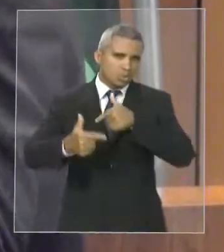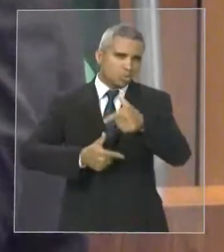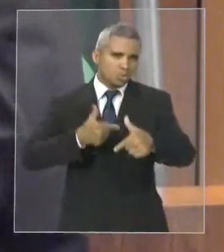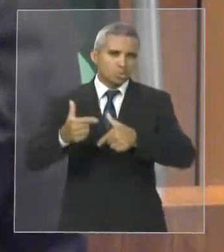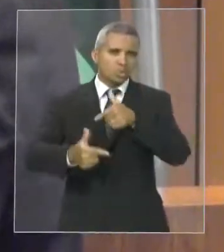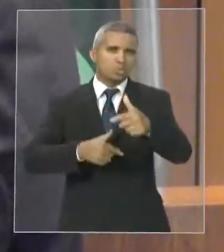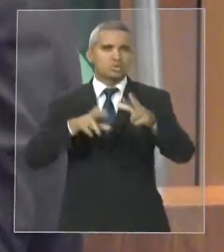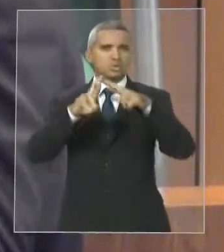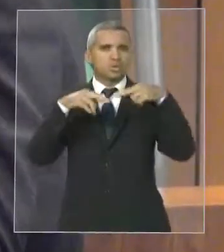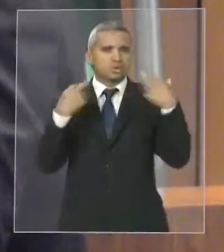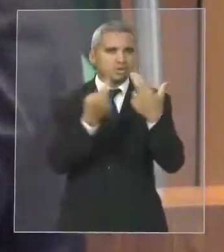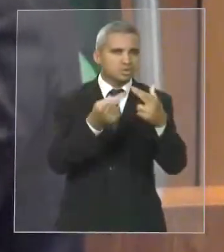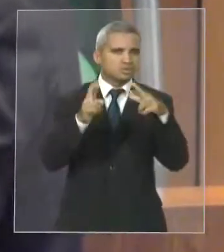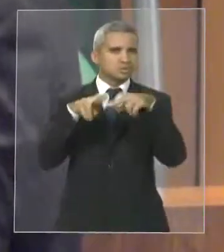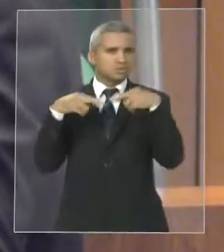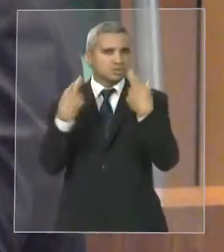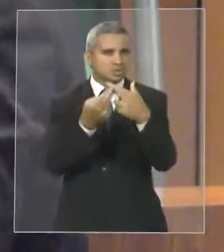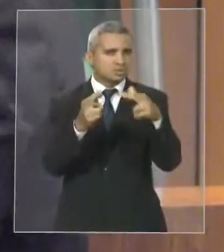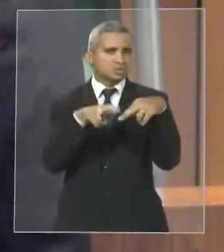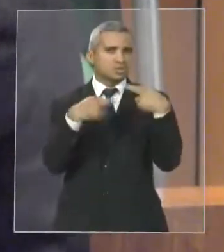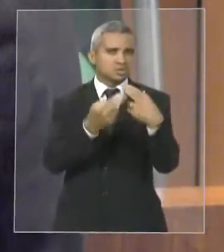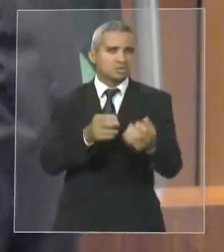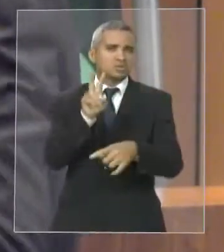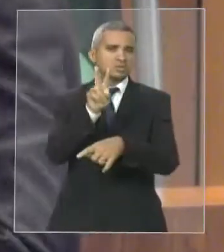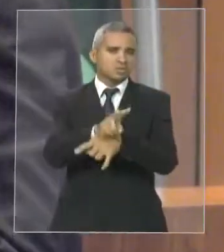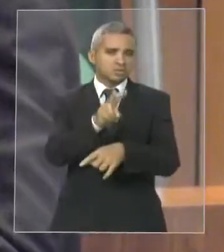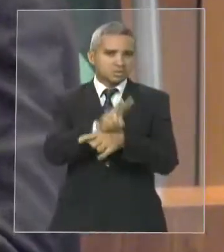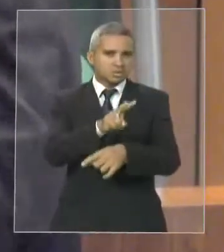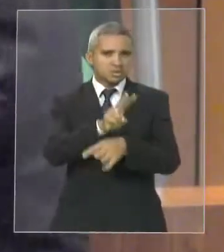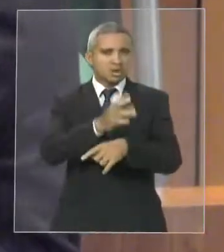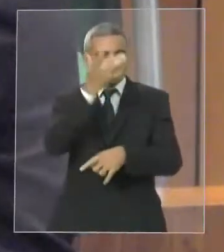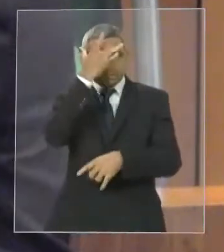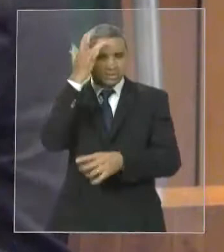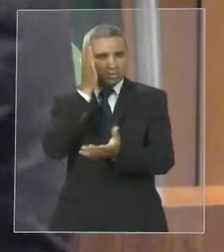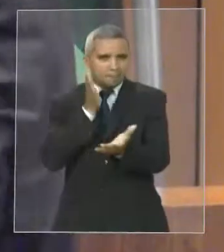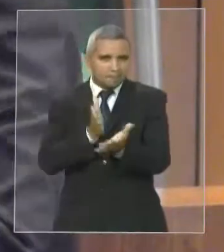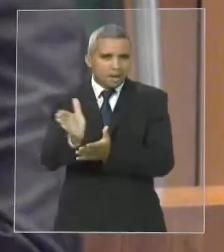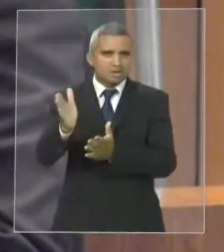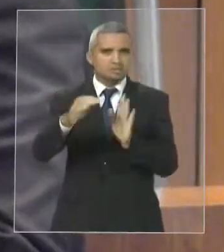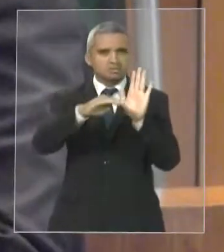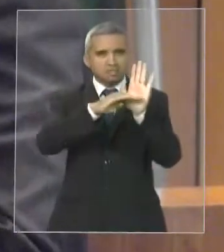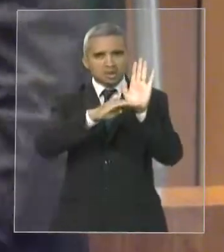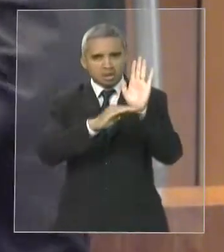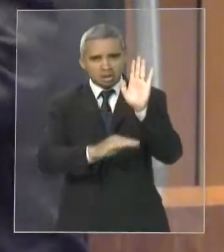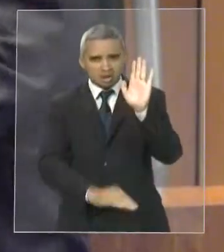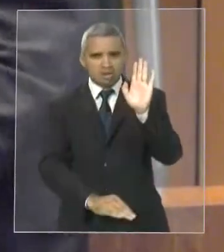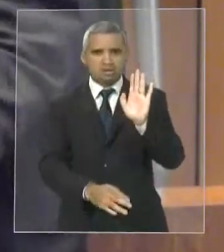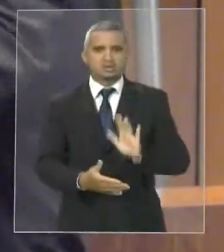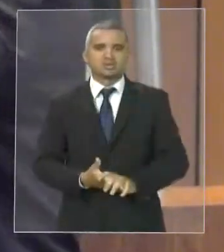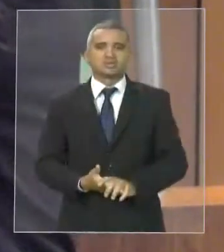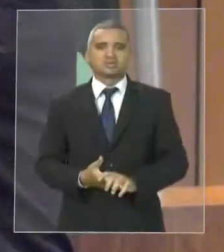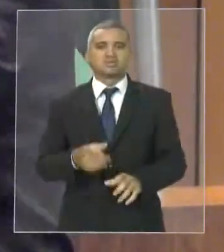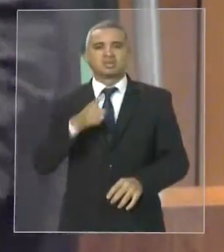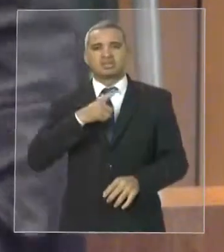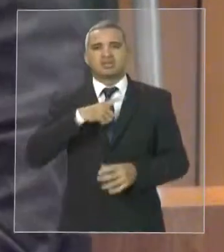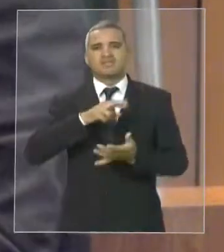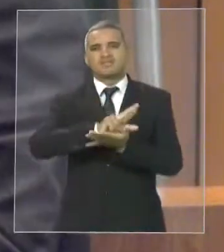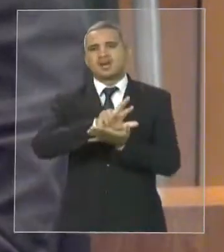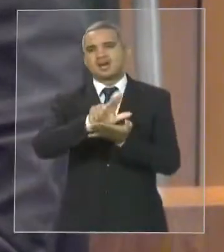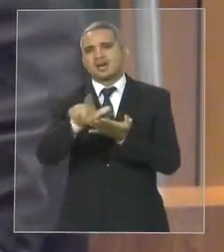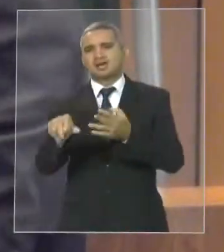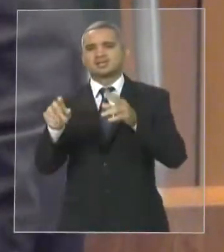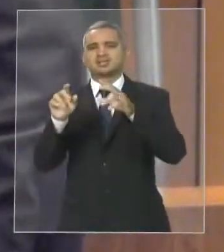defesa dos excedentes dos aprovados no concurso da Polícia Militar. Várias reuniões, cedendo espaço no curso